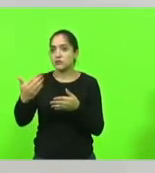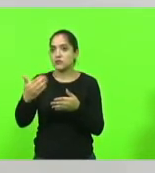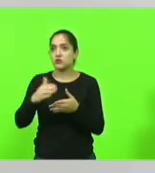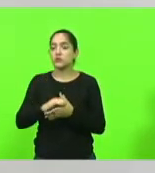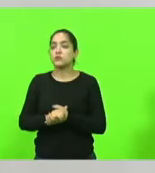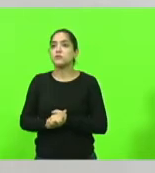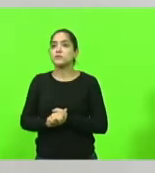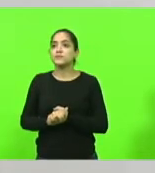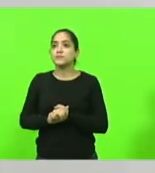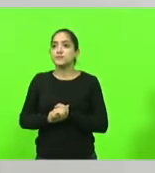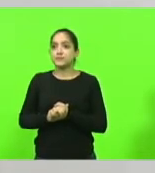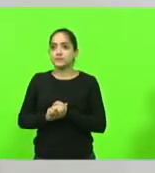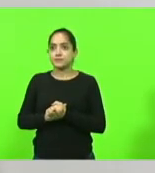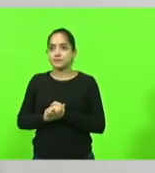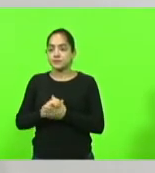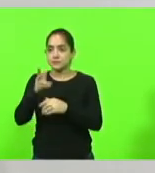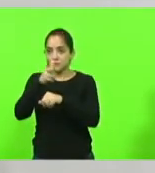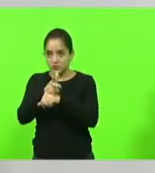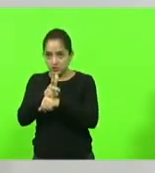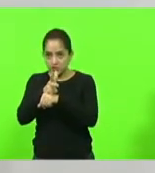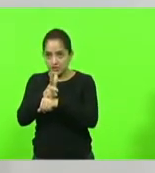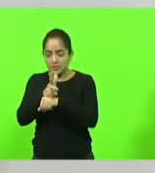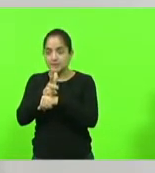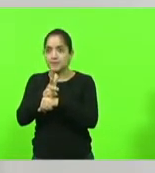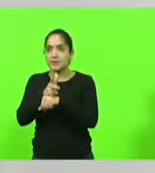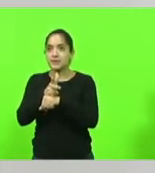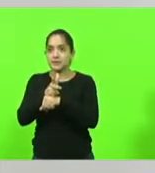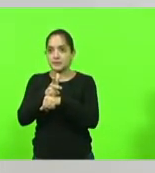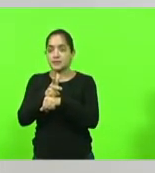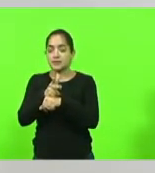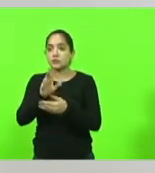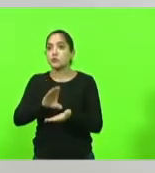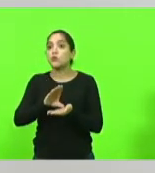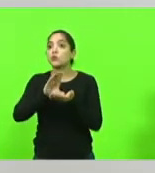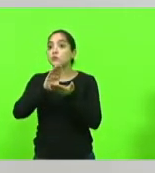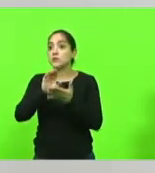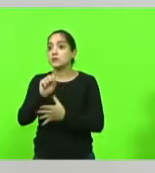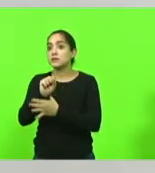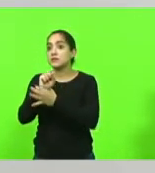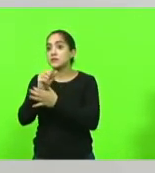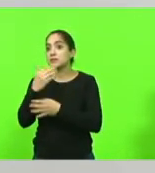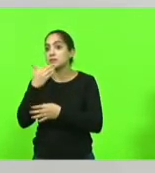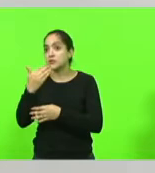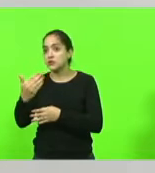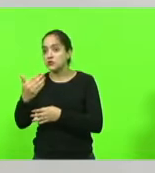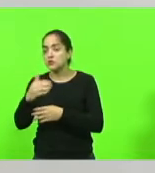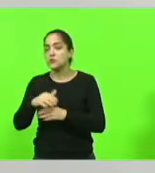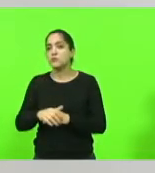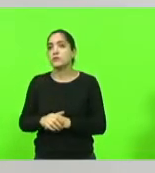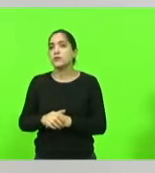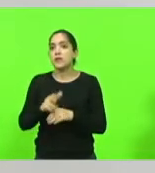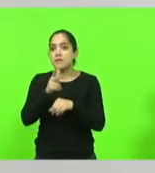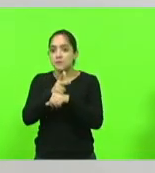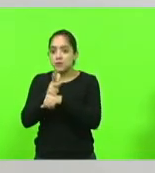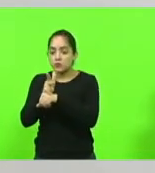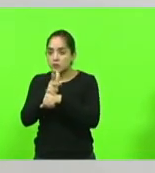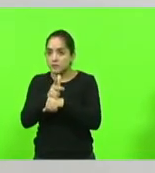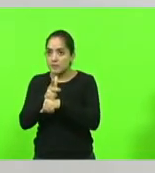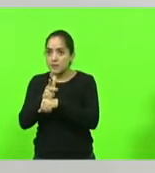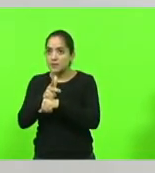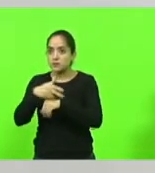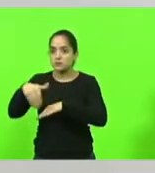colocação de câmeras que o pessoal do Conselho de Segurança me pediu, câmeras de segurança e monitoramento na esquina da